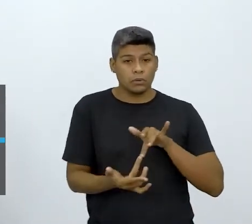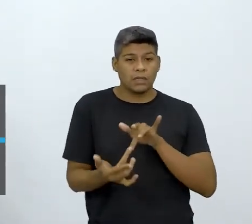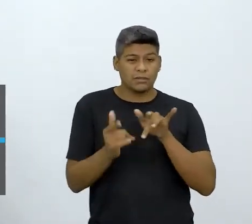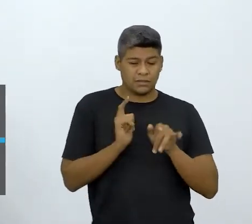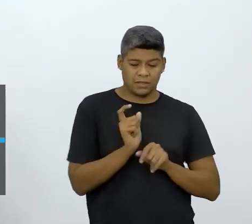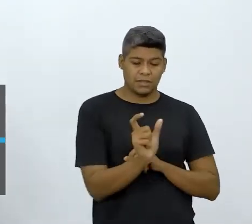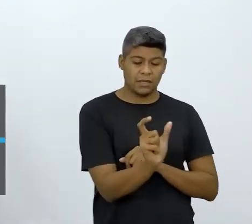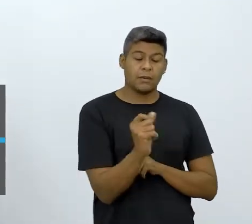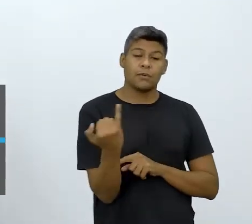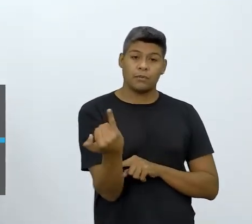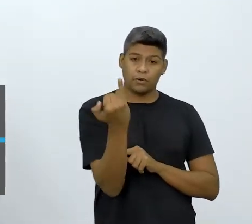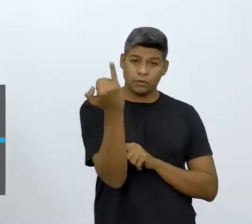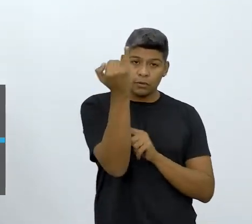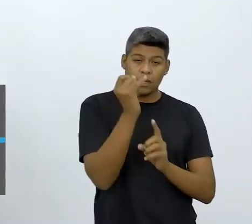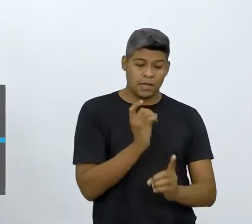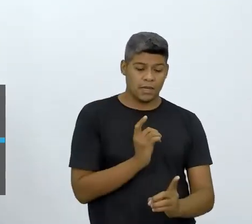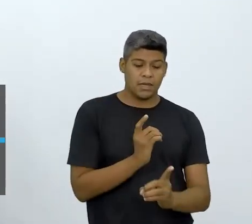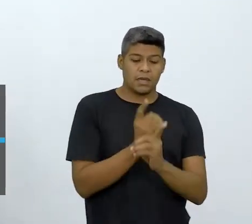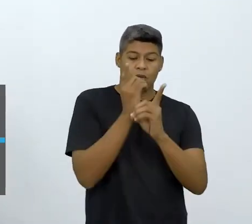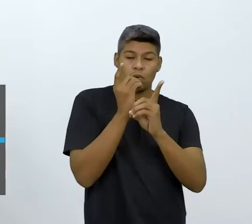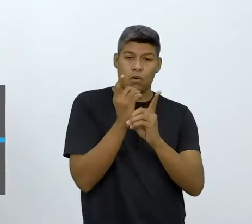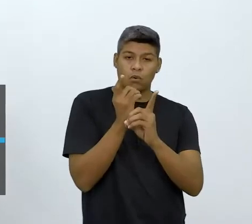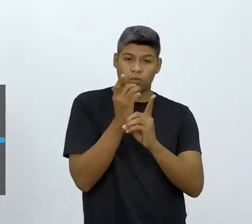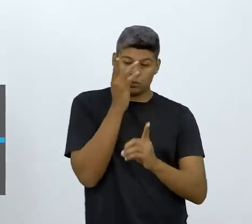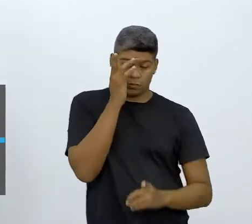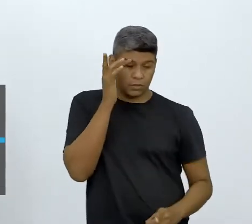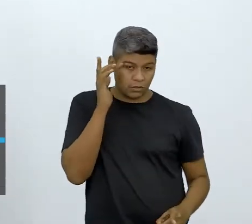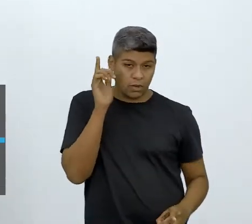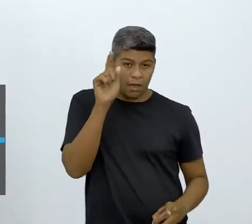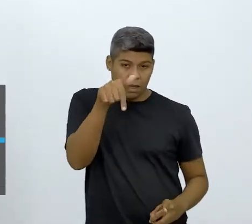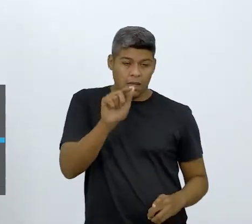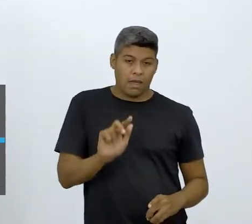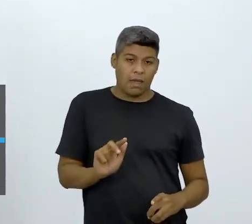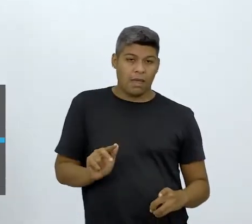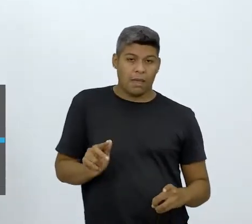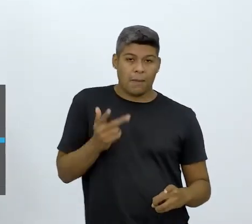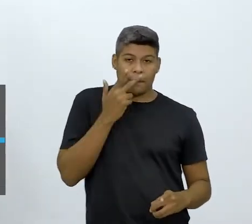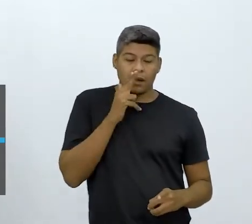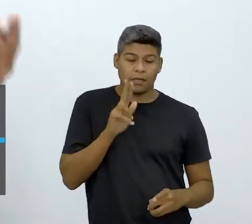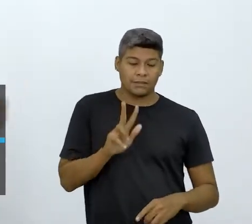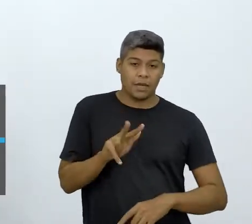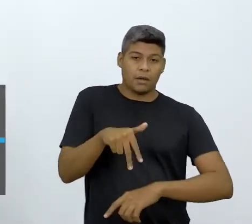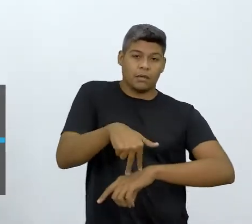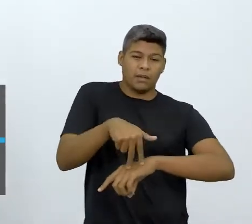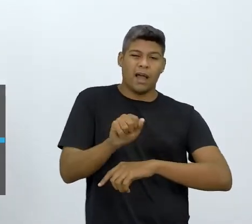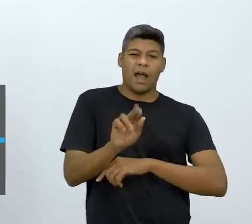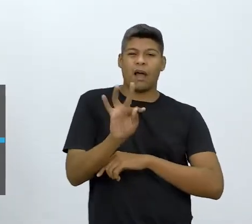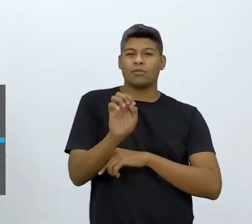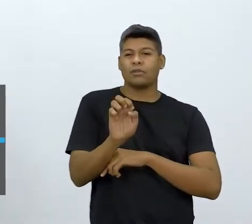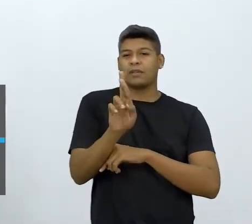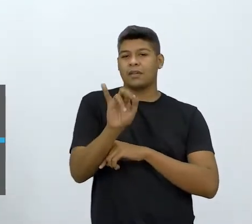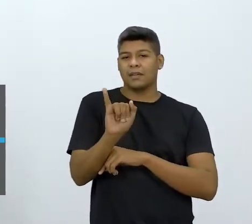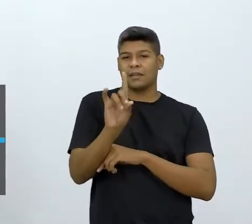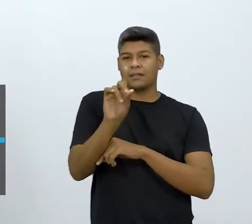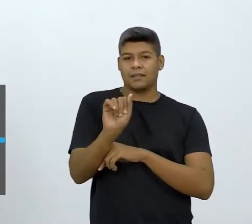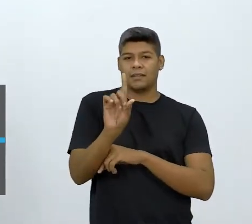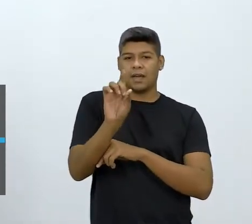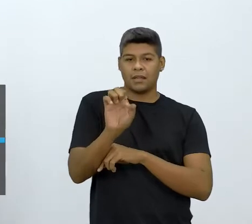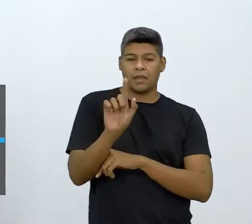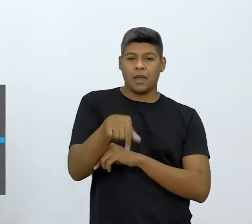muito importante. Esse encontro com o outro é a alteridade. Né? E essa alteridade, ela é um